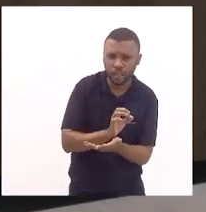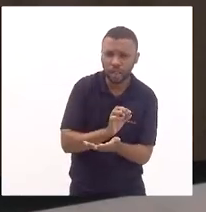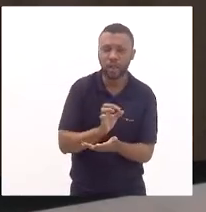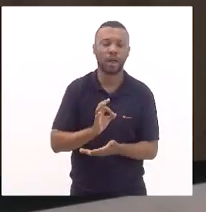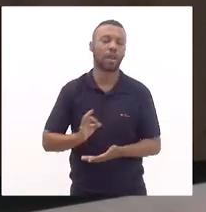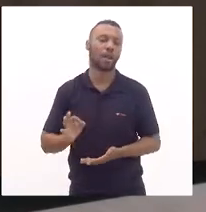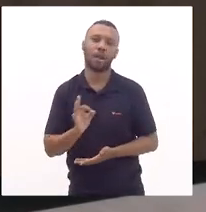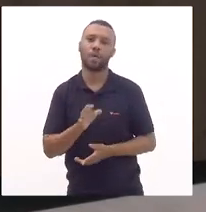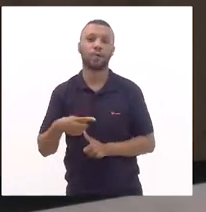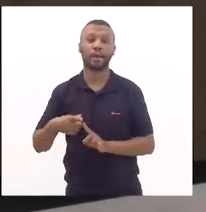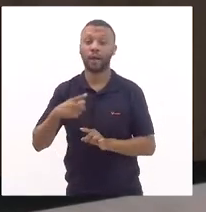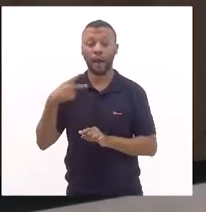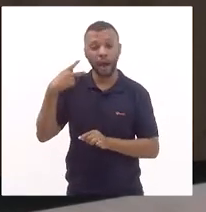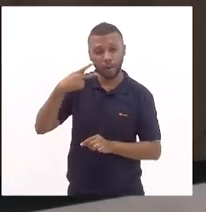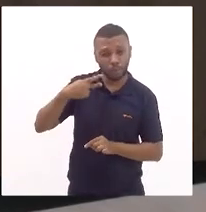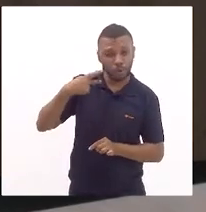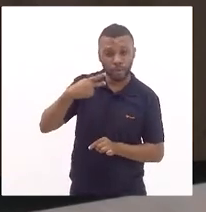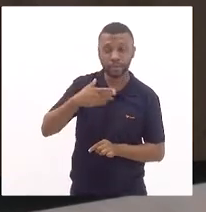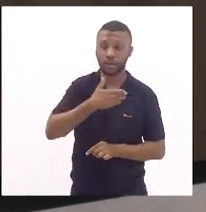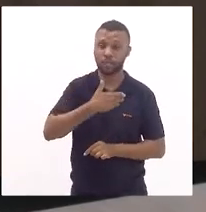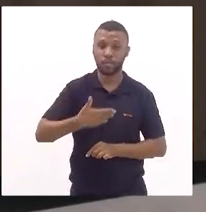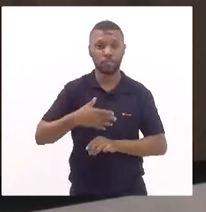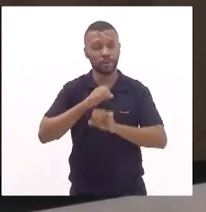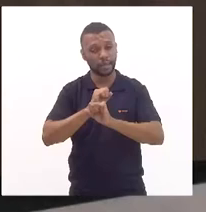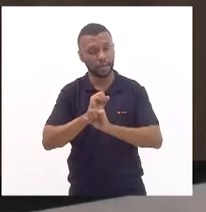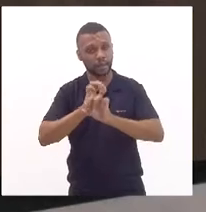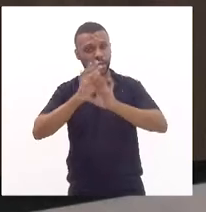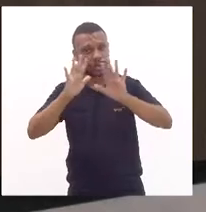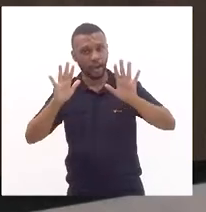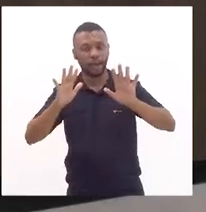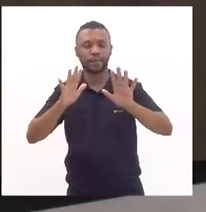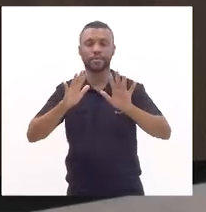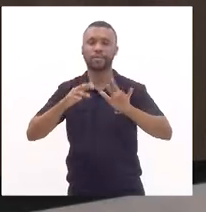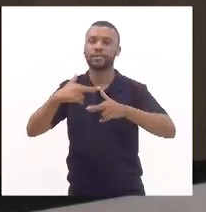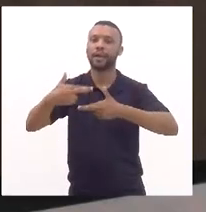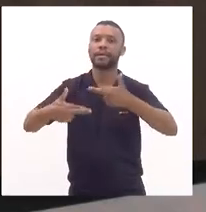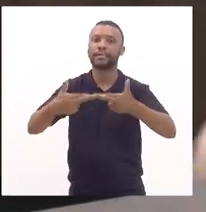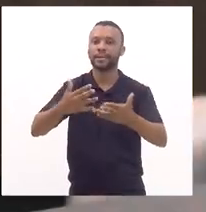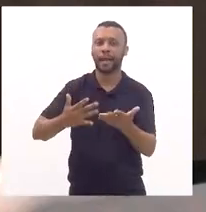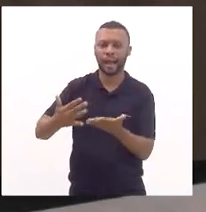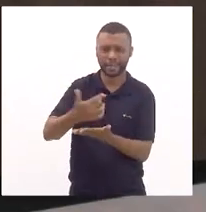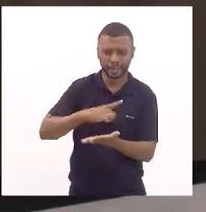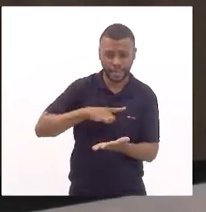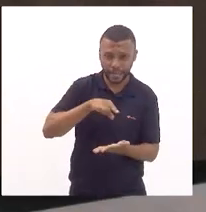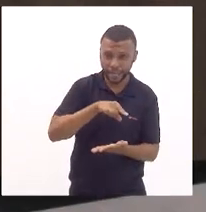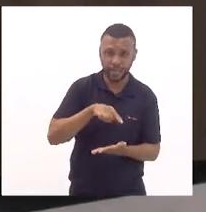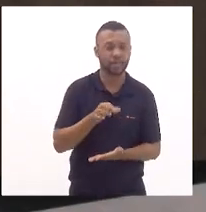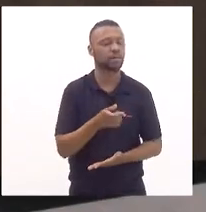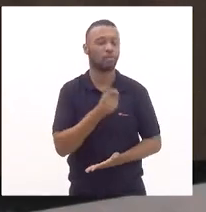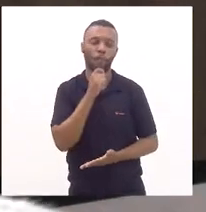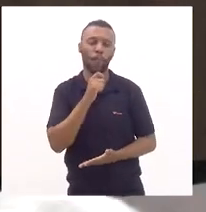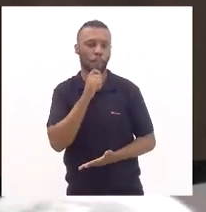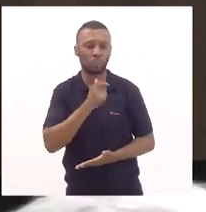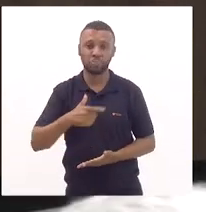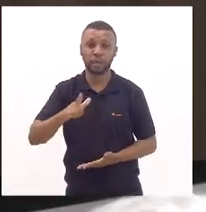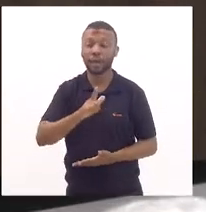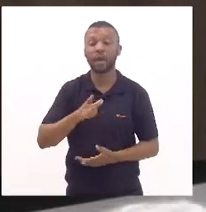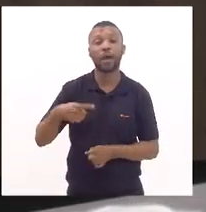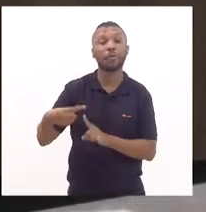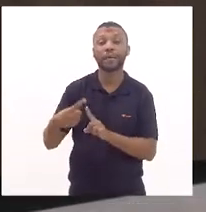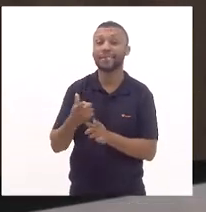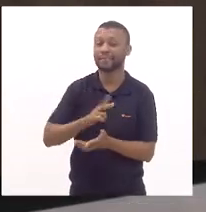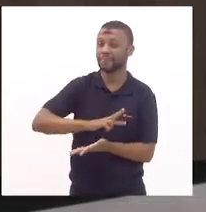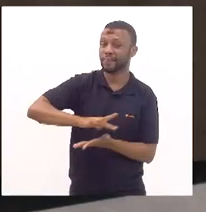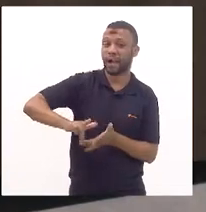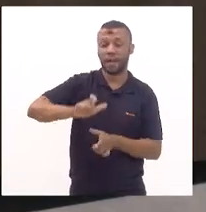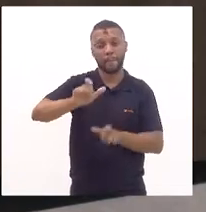Porque tem uma política pública clara de reciclagem? Não. Mas porque diversos trabalhadores